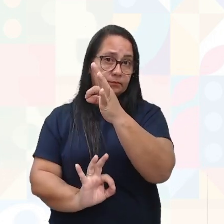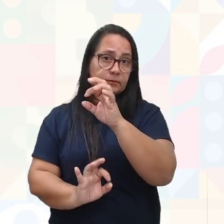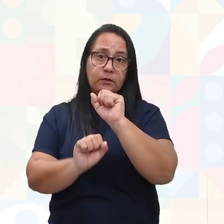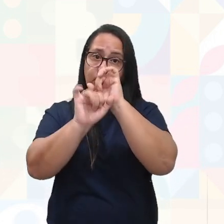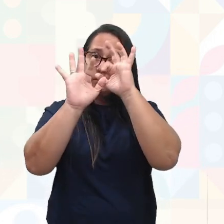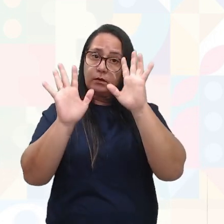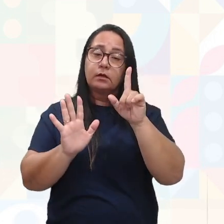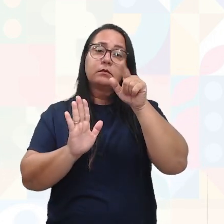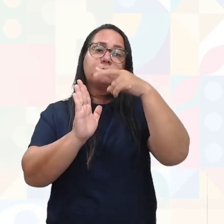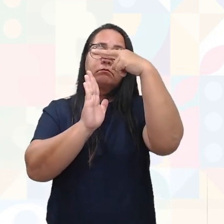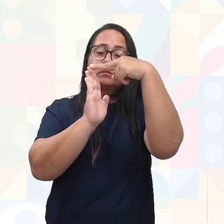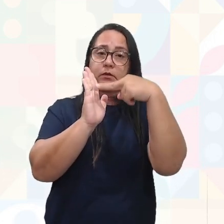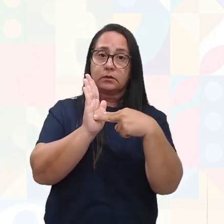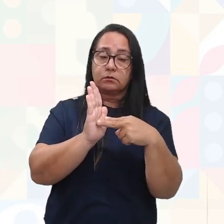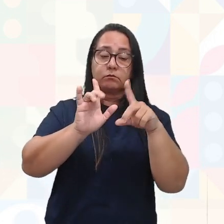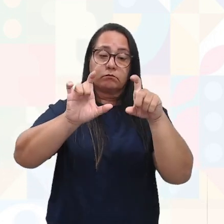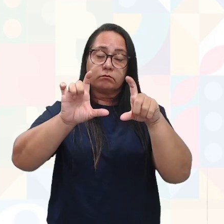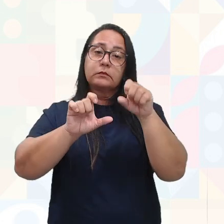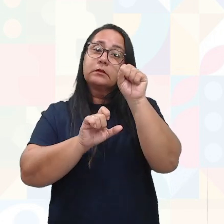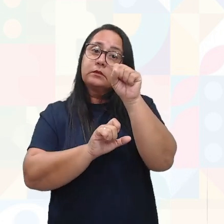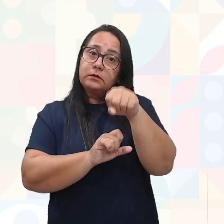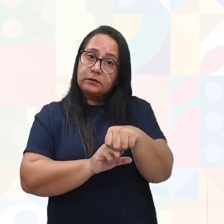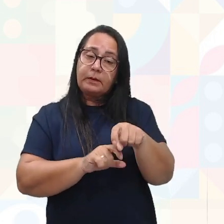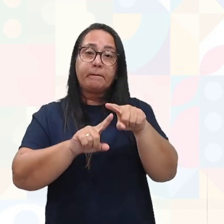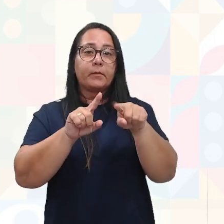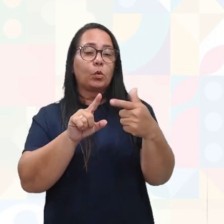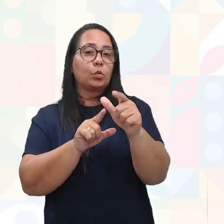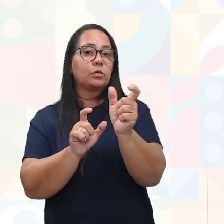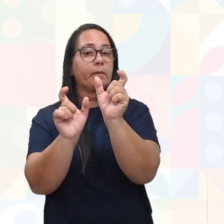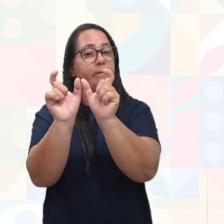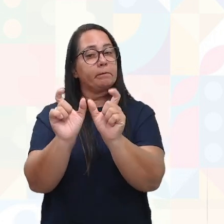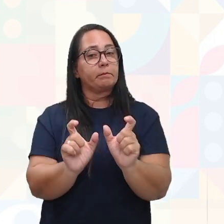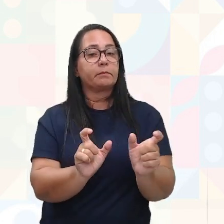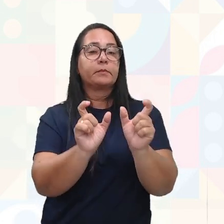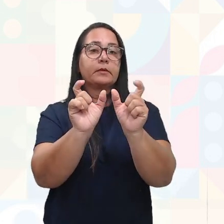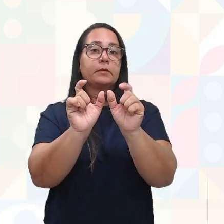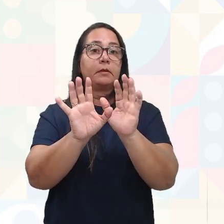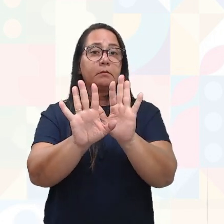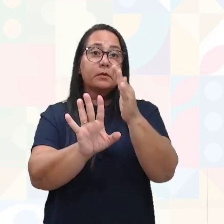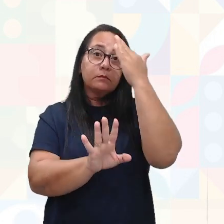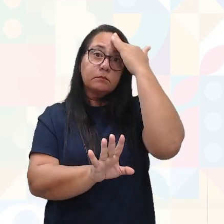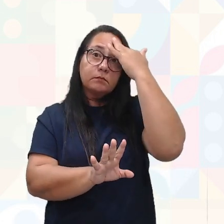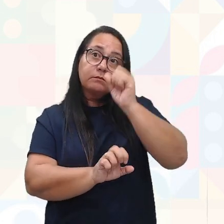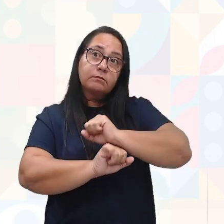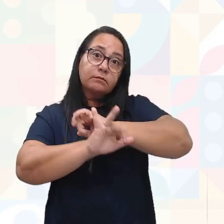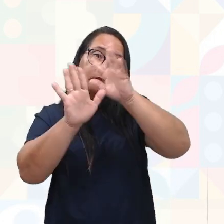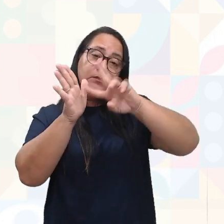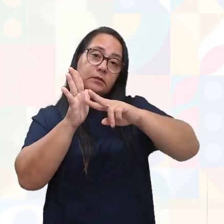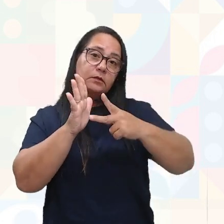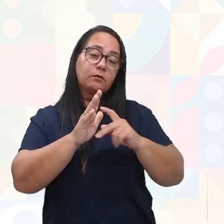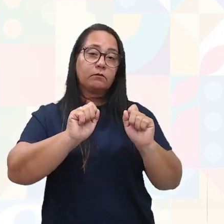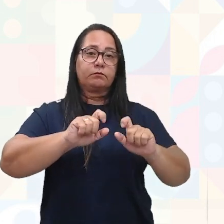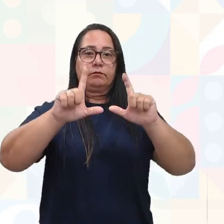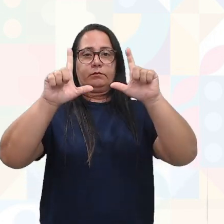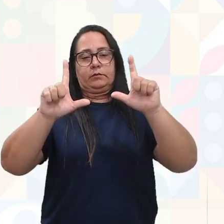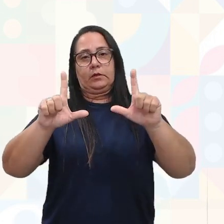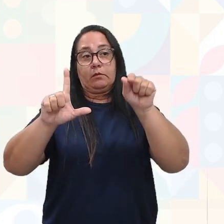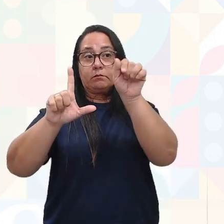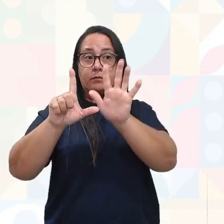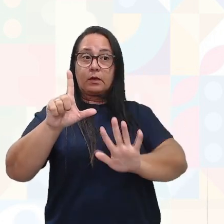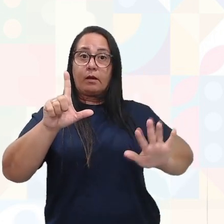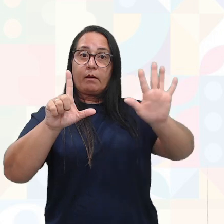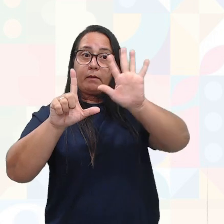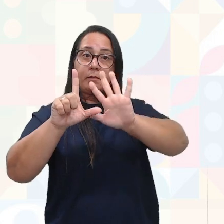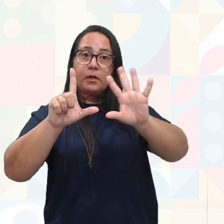é uma leitura, por exemplo, a fotografia ela é uma leitura não verbal. Ela não está falando, mas você entende o significado da fotografia ou da imagem que você